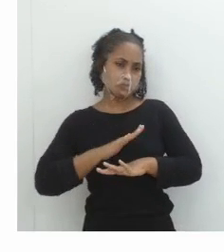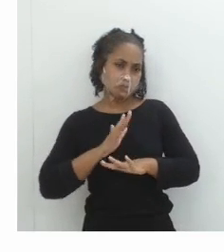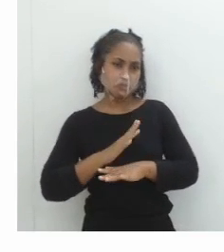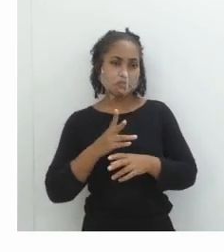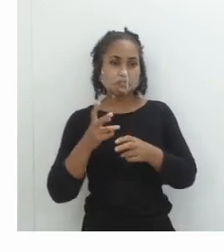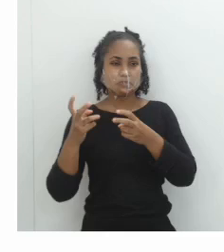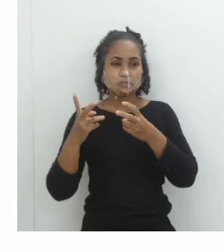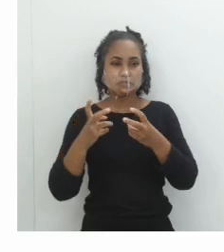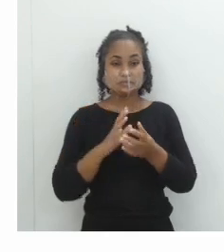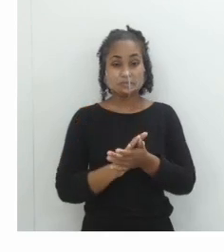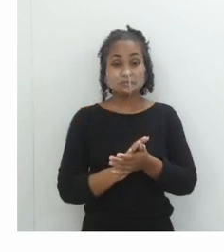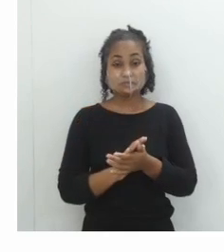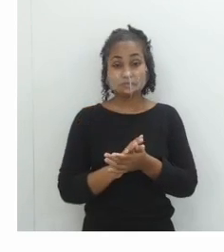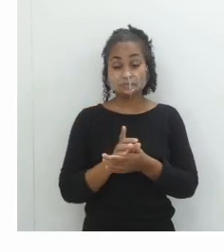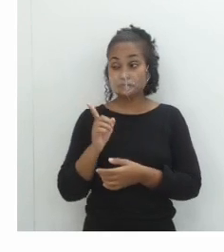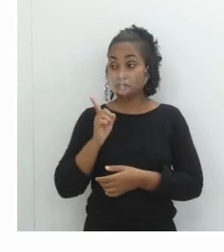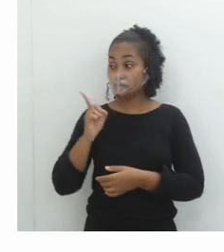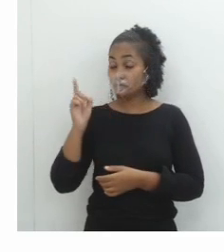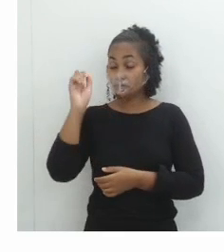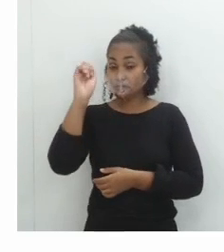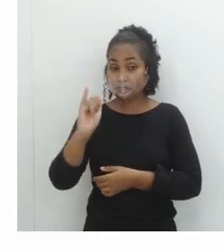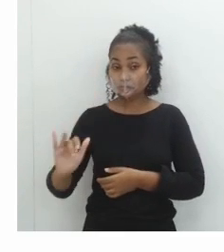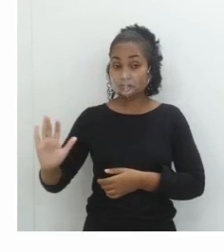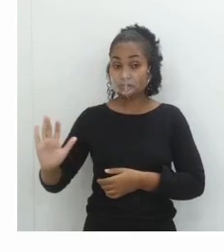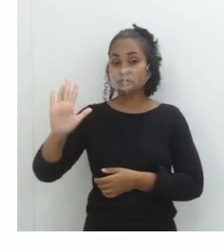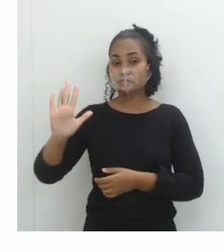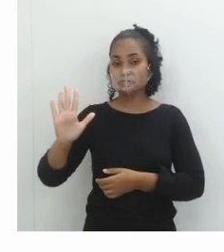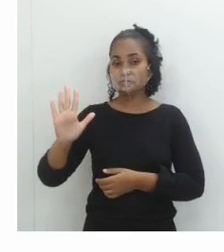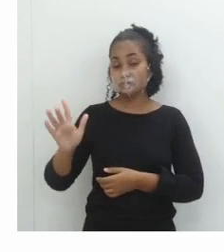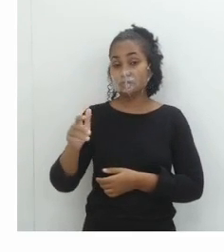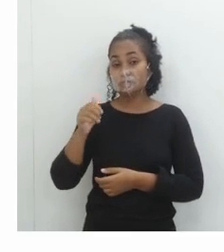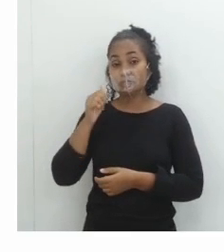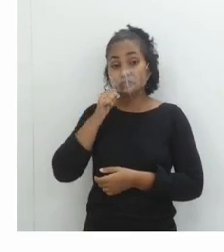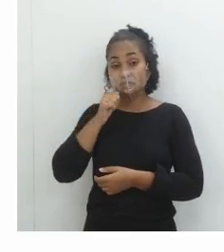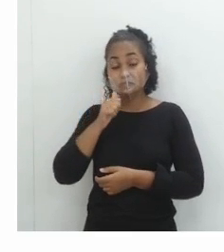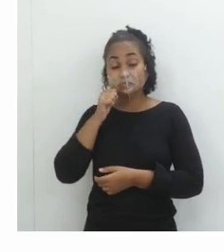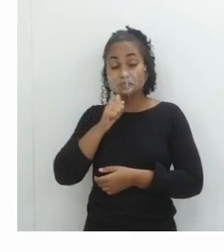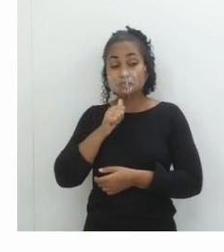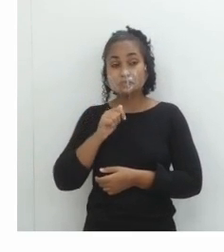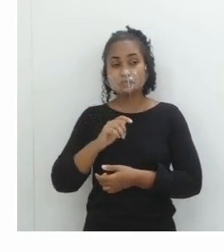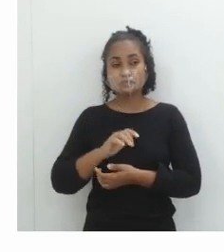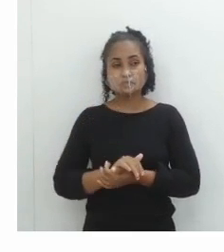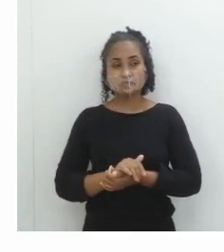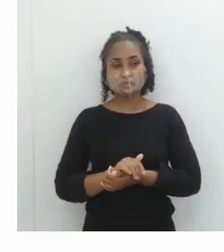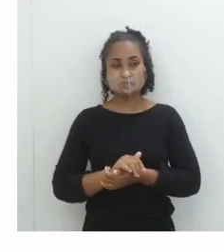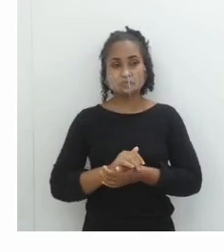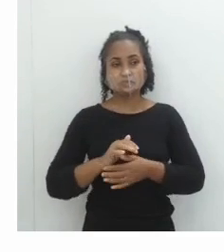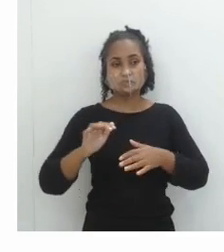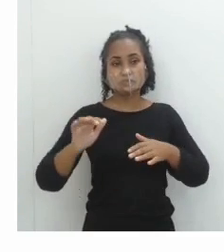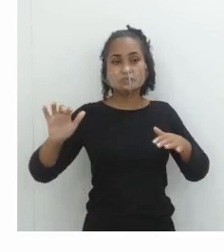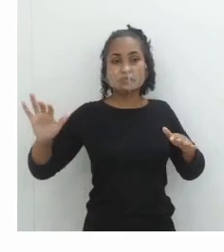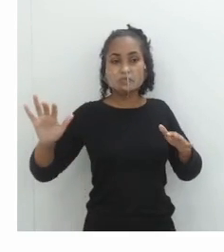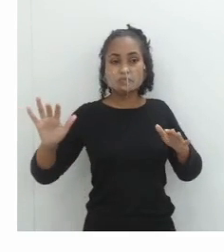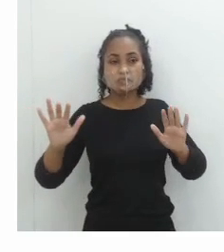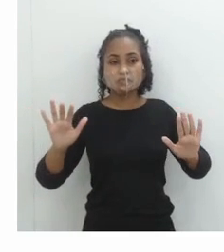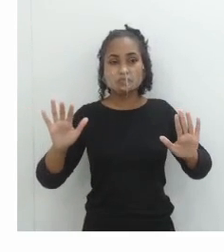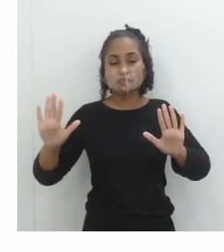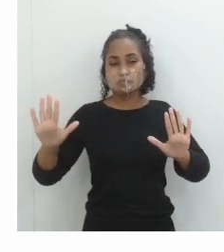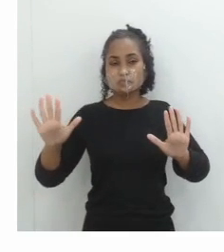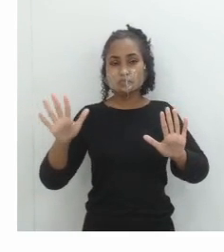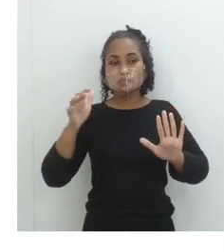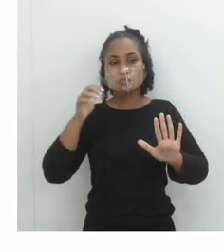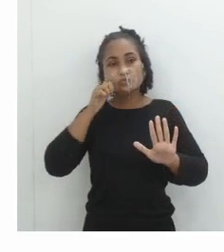gente vê nessa primeira imagem a antropometria, que é essa utilização do corpo. A gente vê